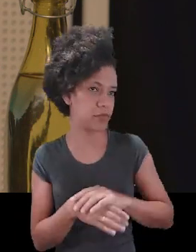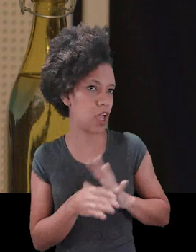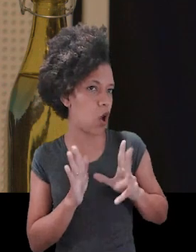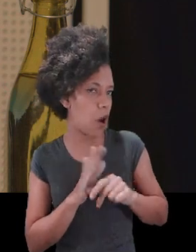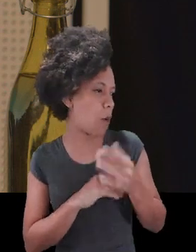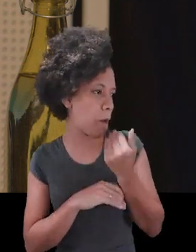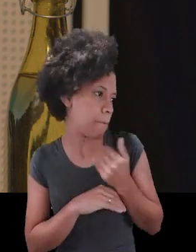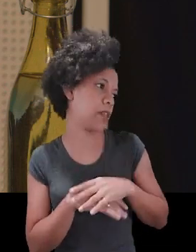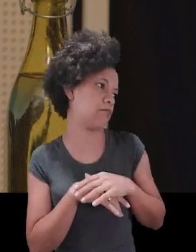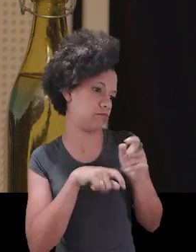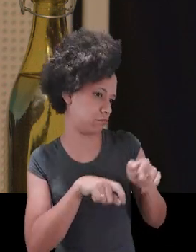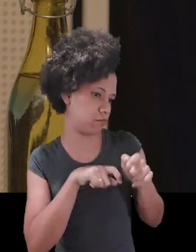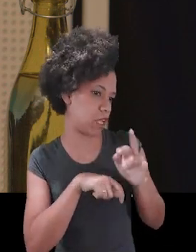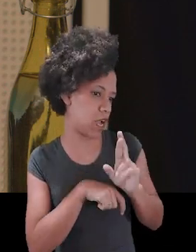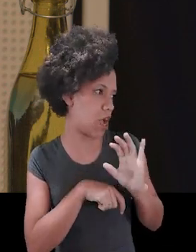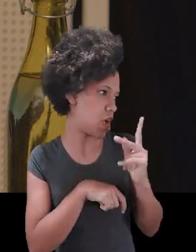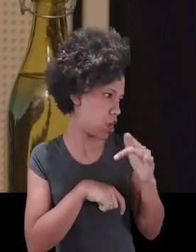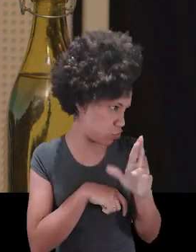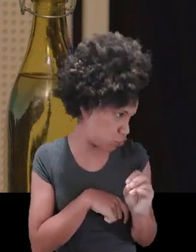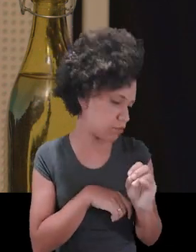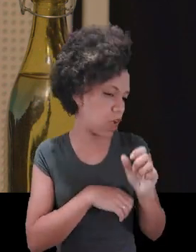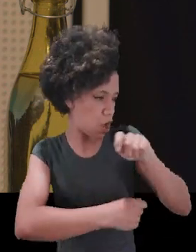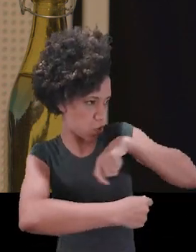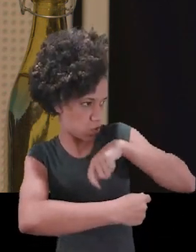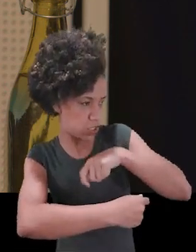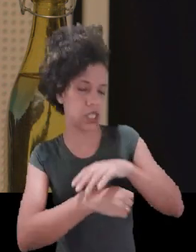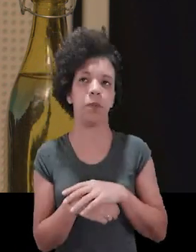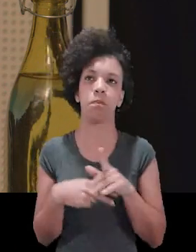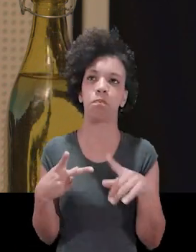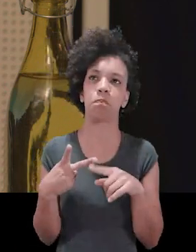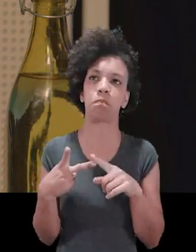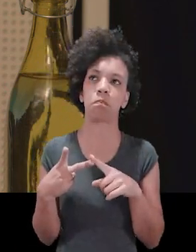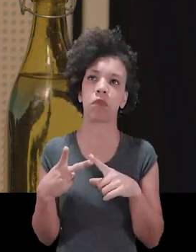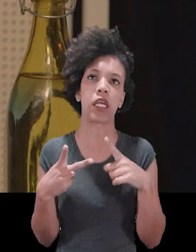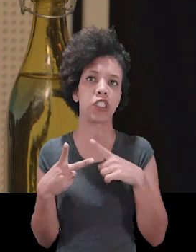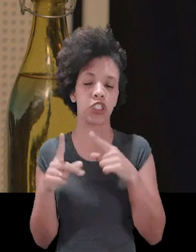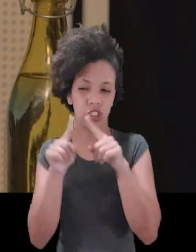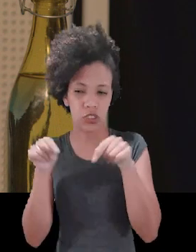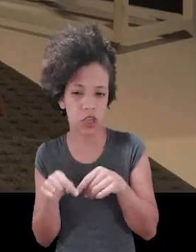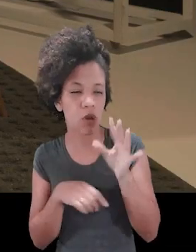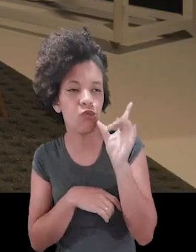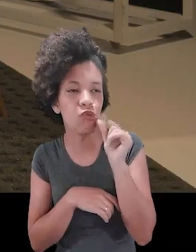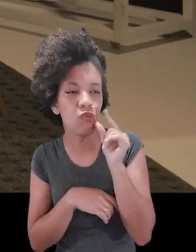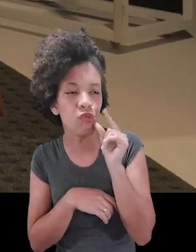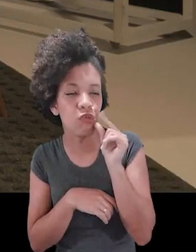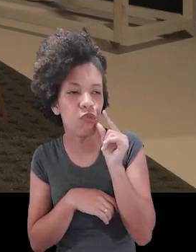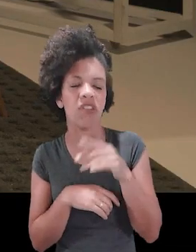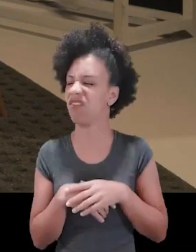tinha um cara que roubava a comida do Rancho o rancho é a cozinha eu tinha o cara que ia para o Terraço fumar maconha